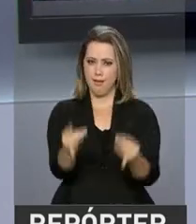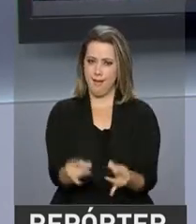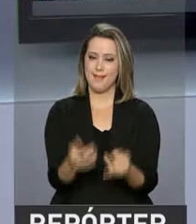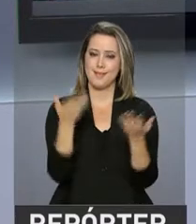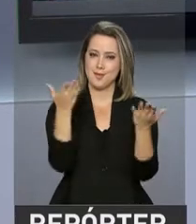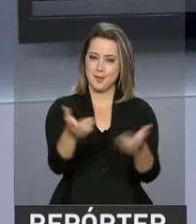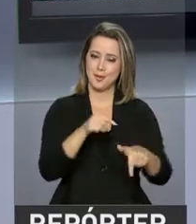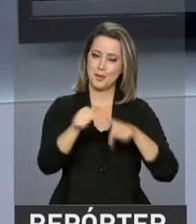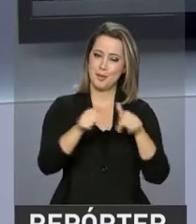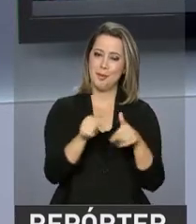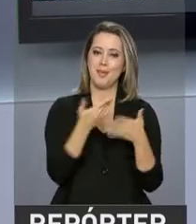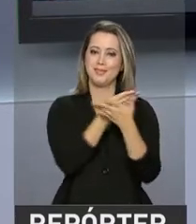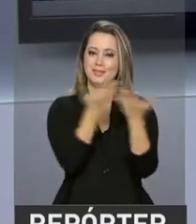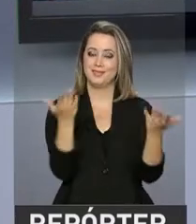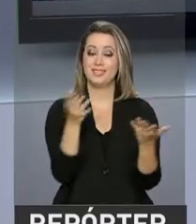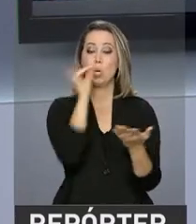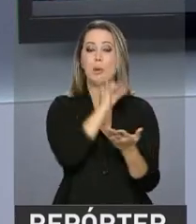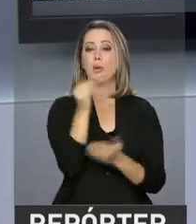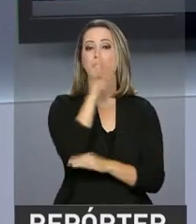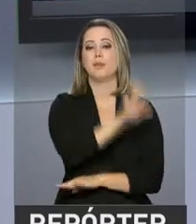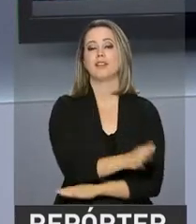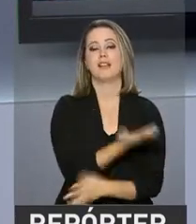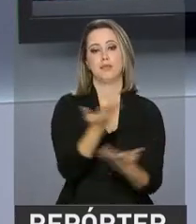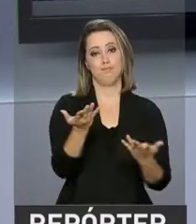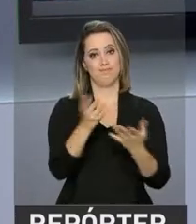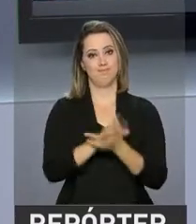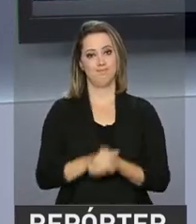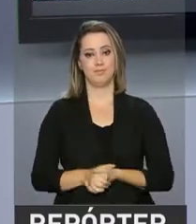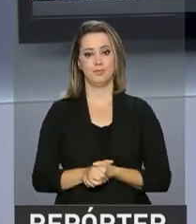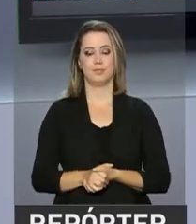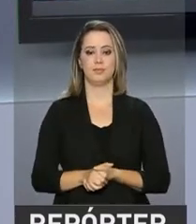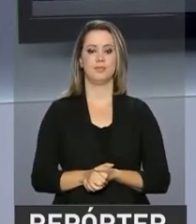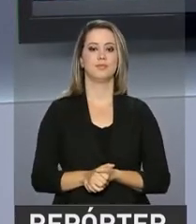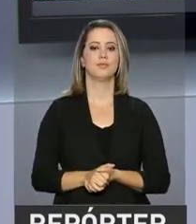dessa operação. Olá, Gabriela, boa tarde para você.